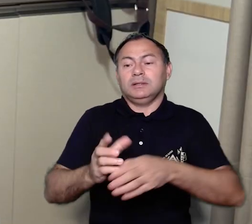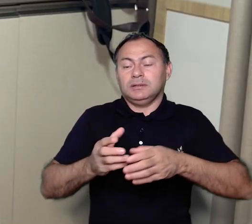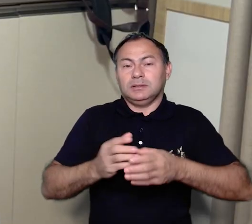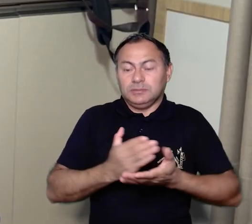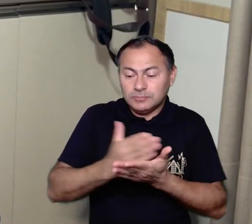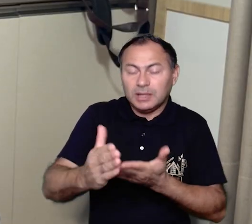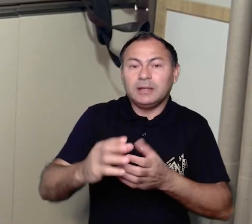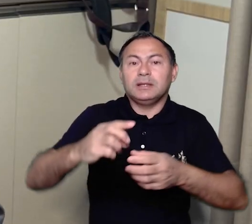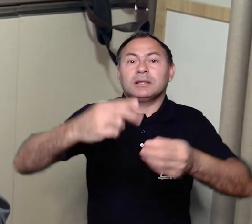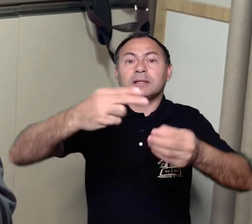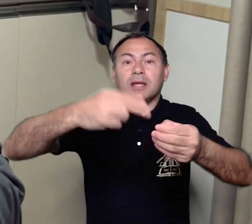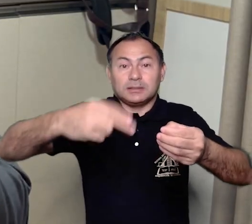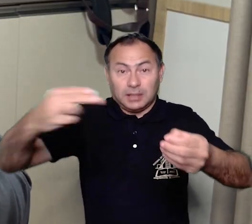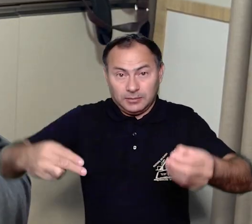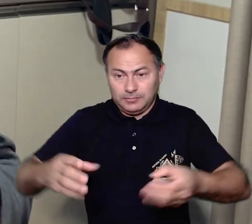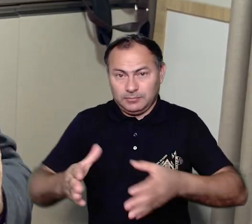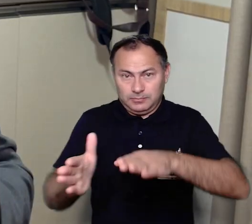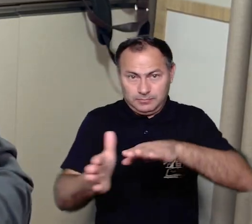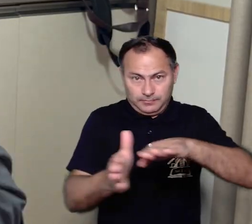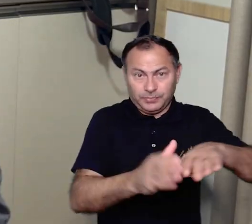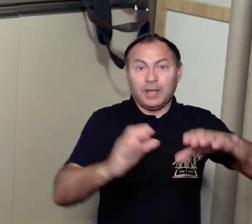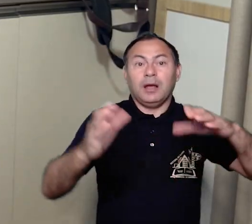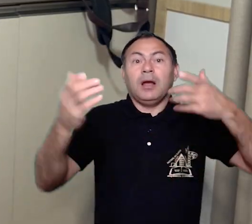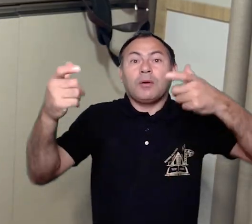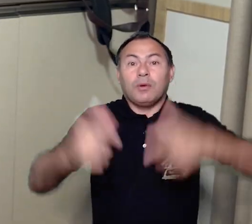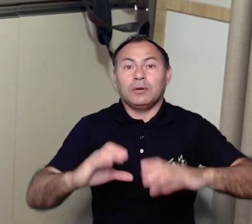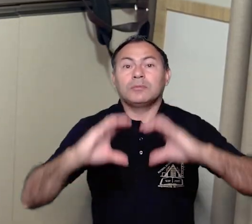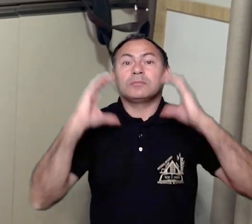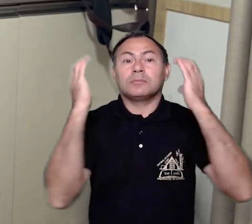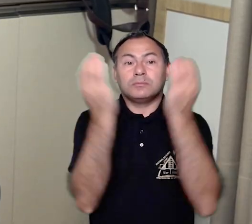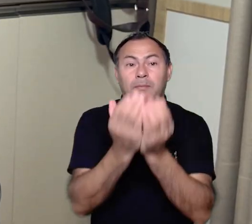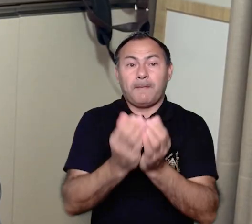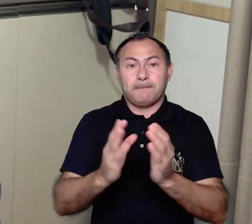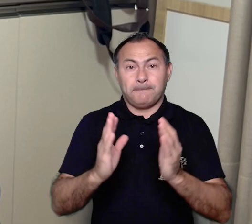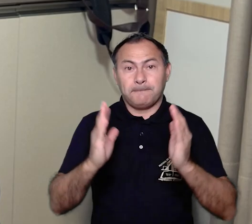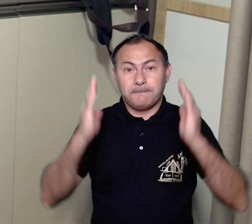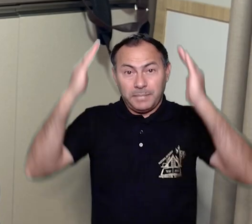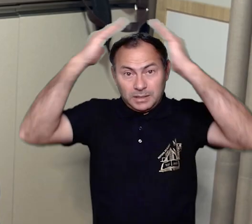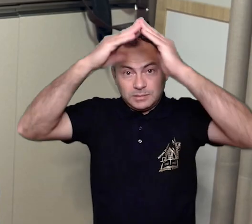Nazaré. Agora, nas comunidades onde os bispos